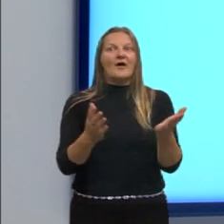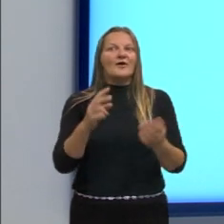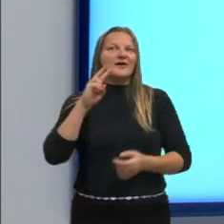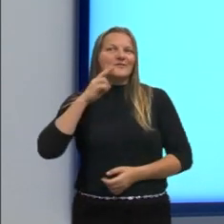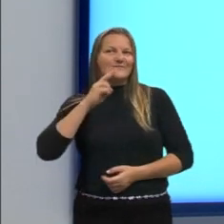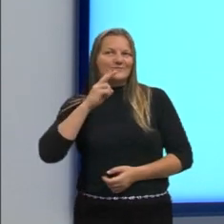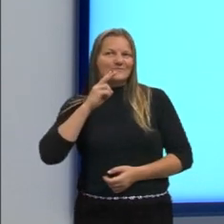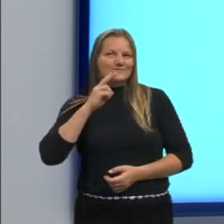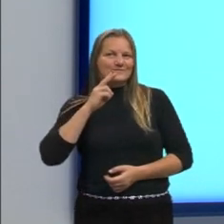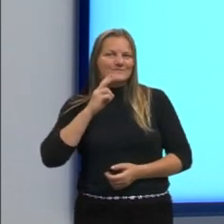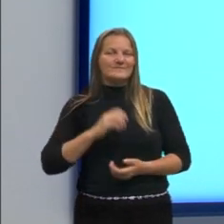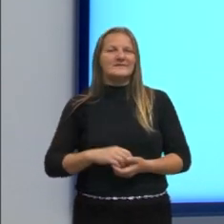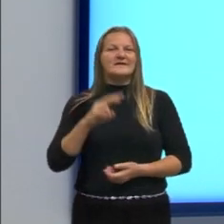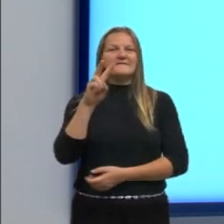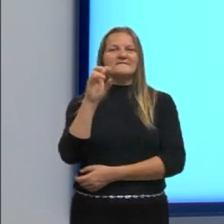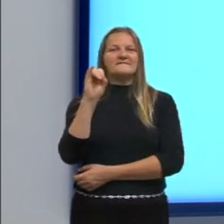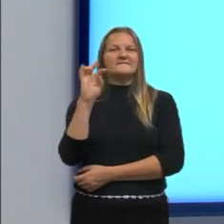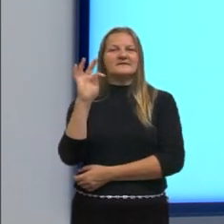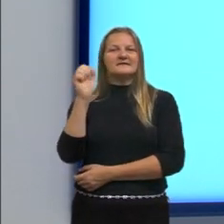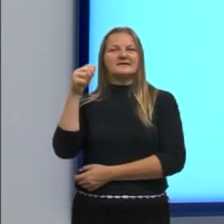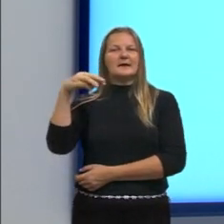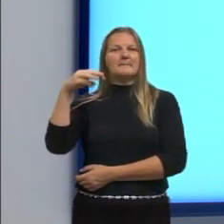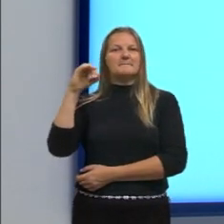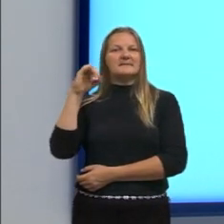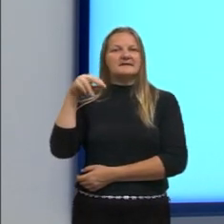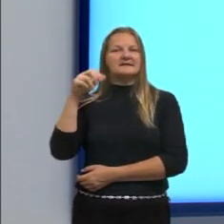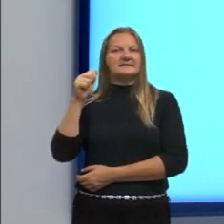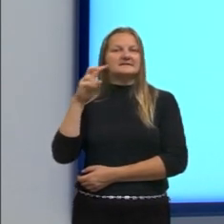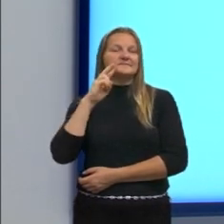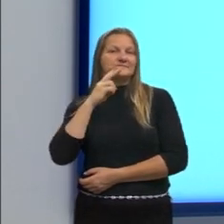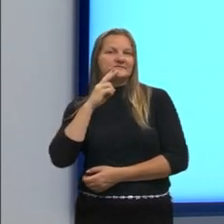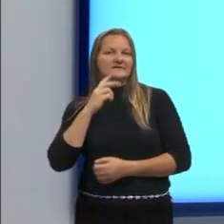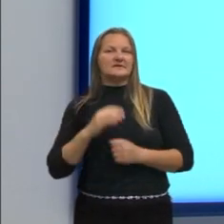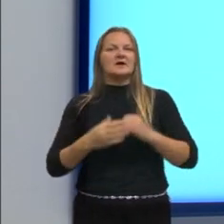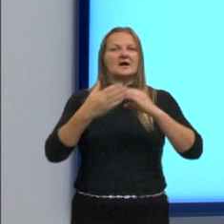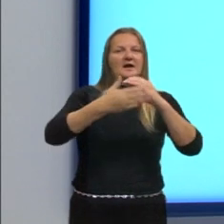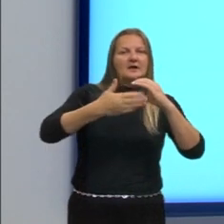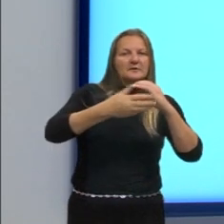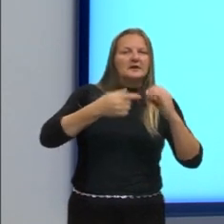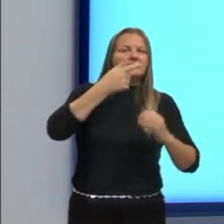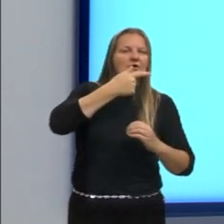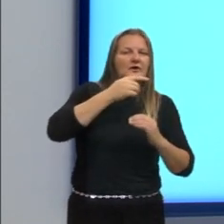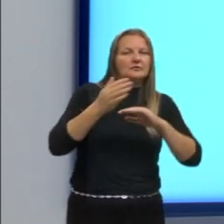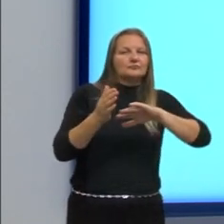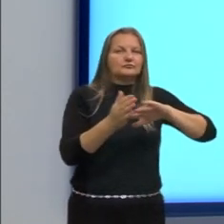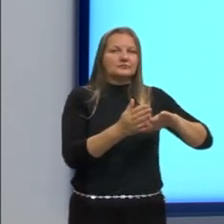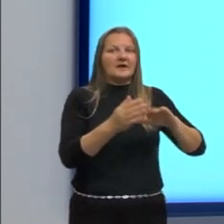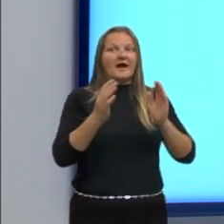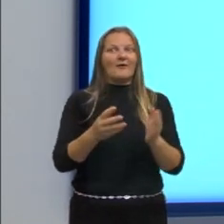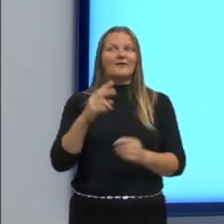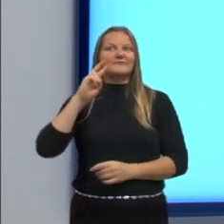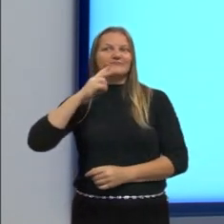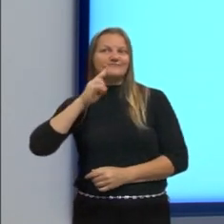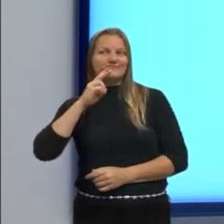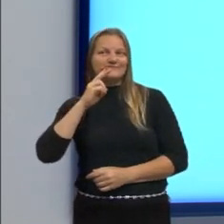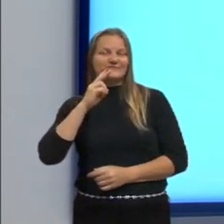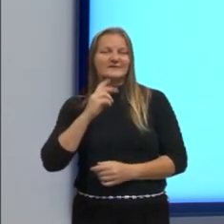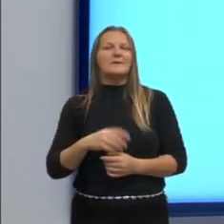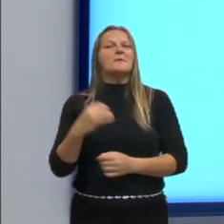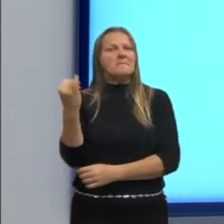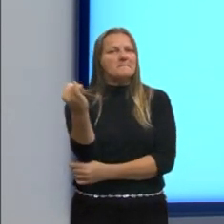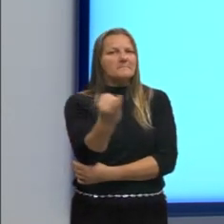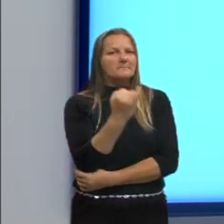falamos de carboidratos proteínas lipídios as enzimas que são proteínas Ok mas as vitaminas elas também são